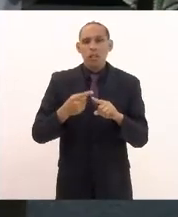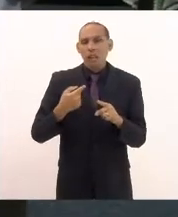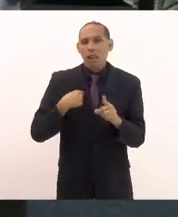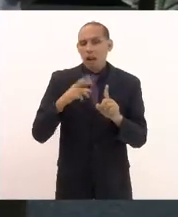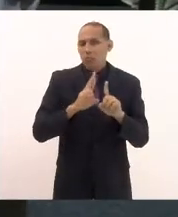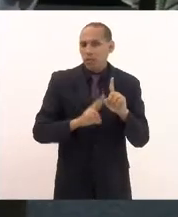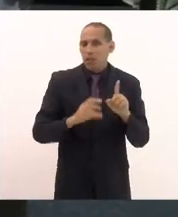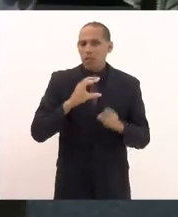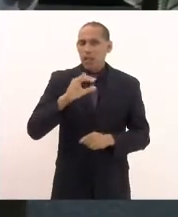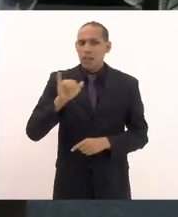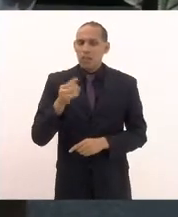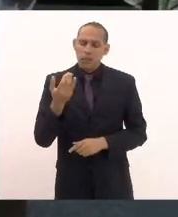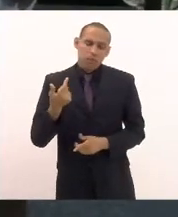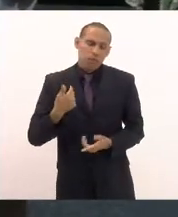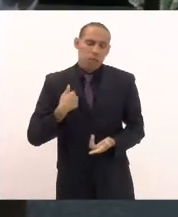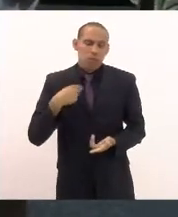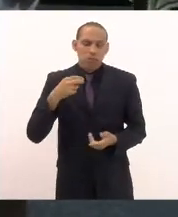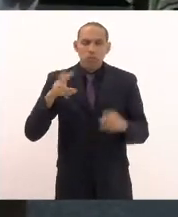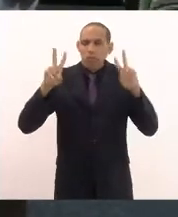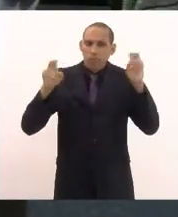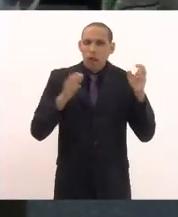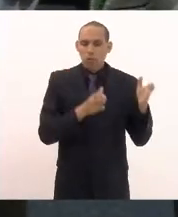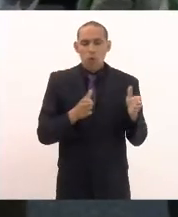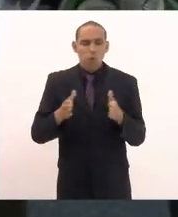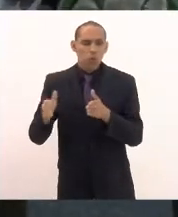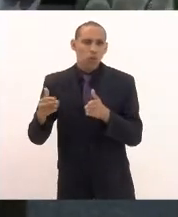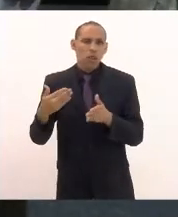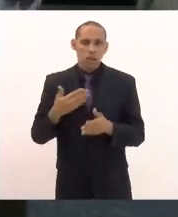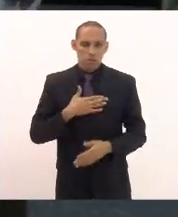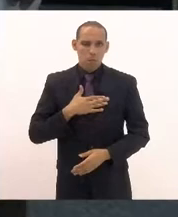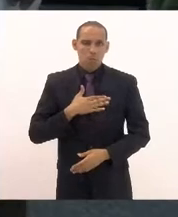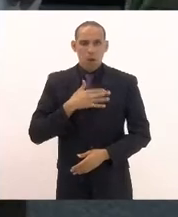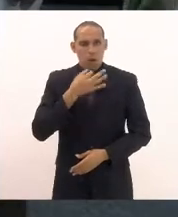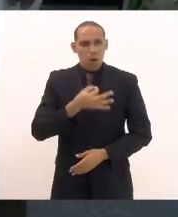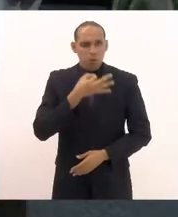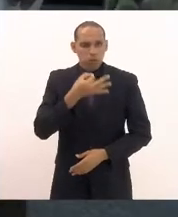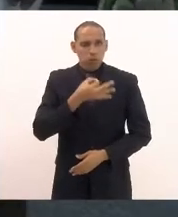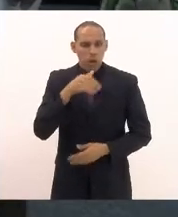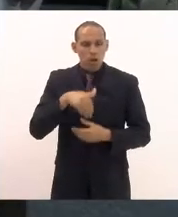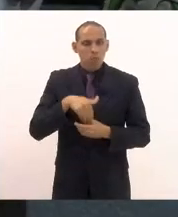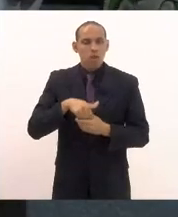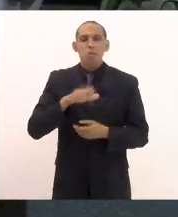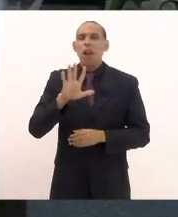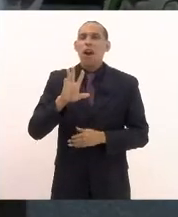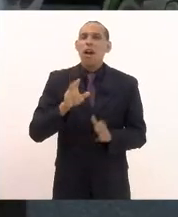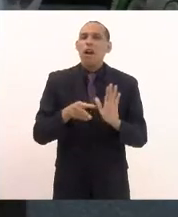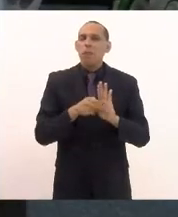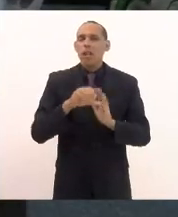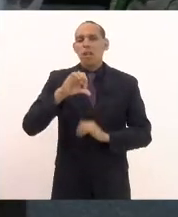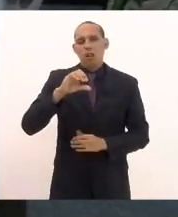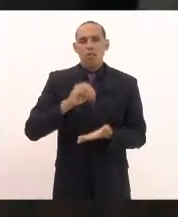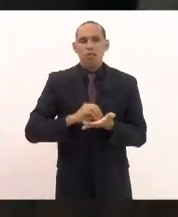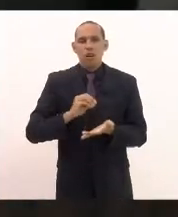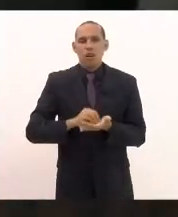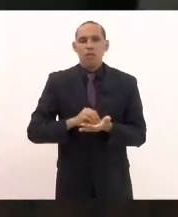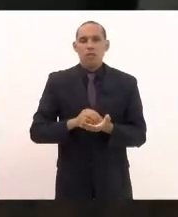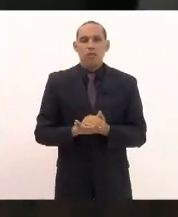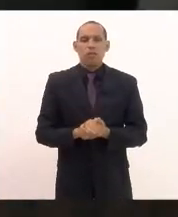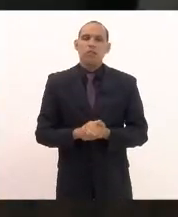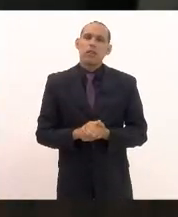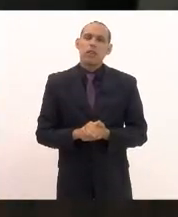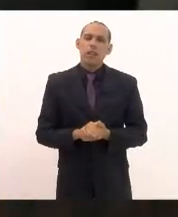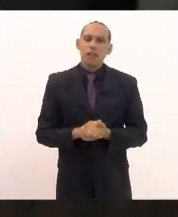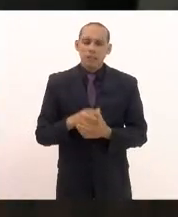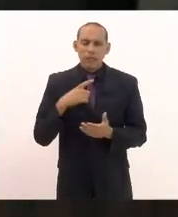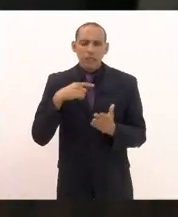na CCJ e é o meu parecer que foi colocado em votação. Mas está faltando a emenda número 9. A emenda número 9